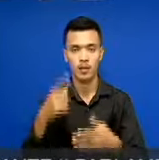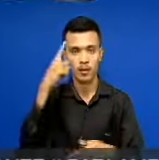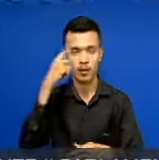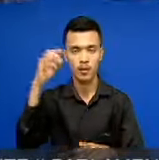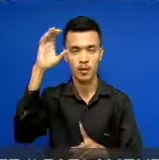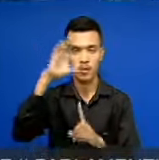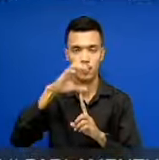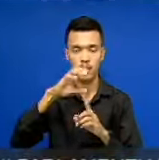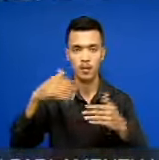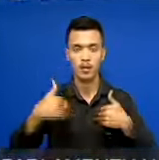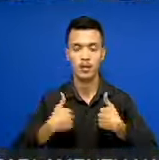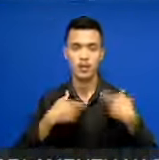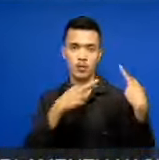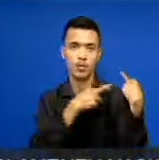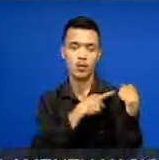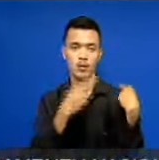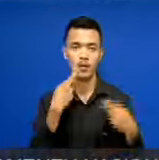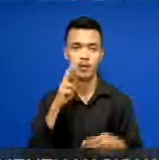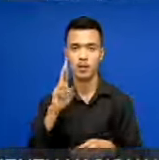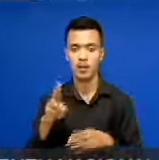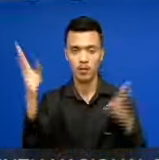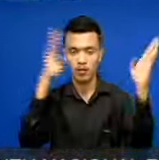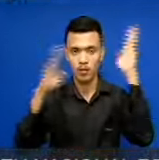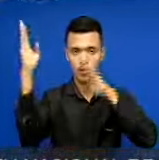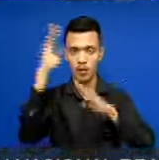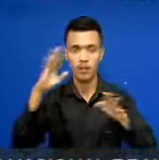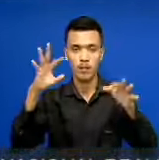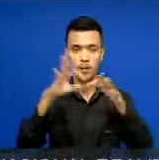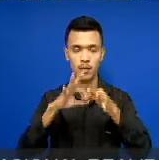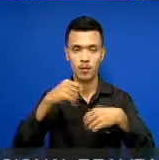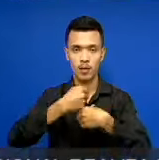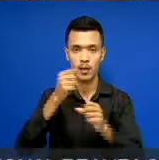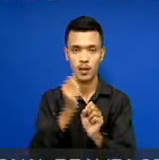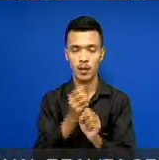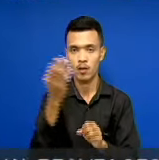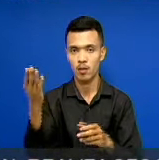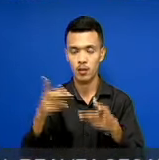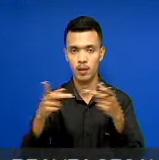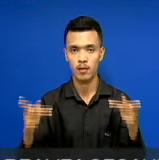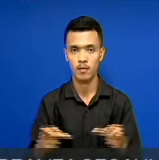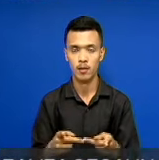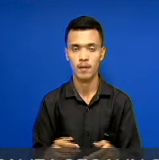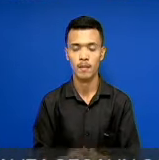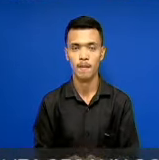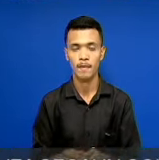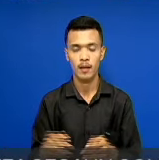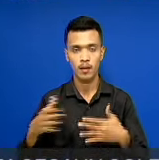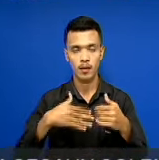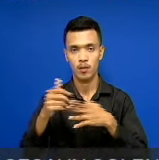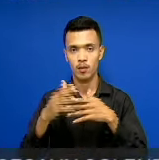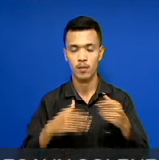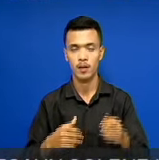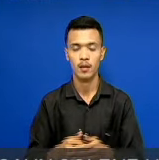e capacidade atu fo solução ba problema nebe membro comete ia terreno né normal caso e mundo toma que nebe polícia